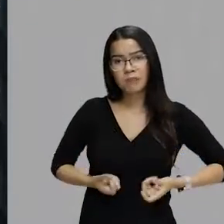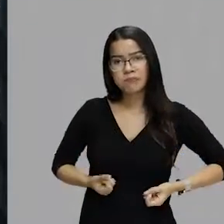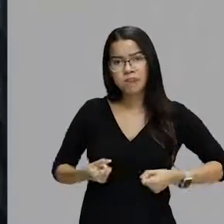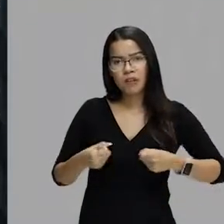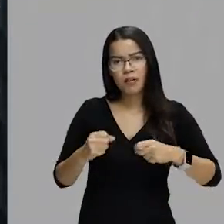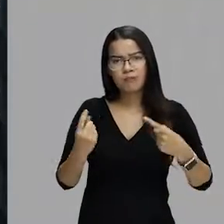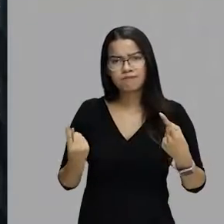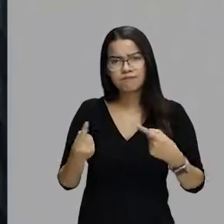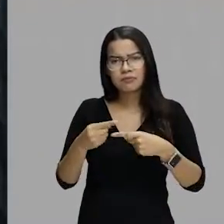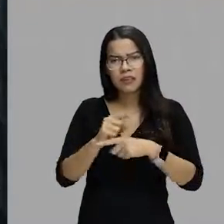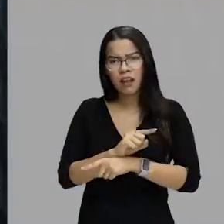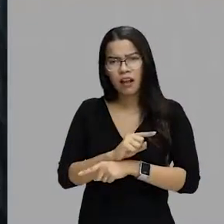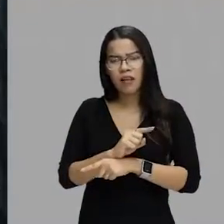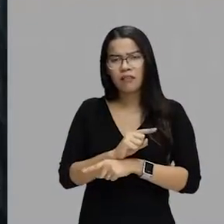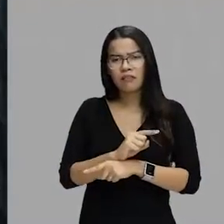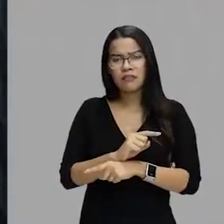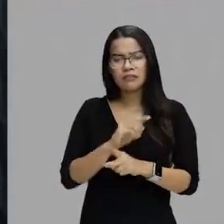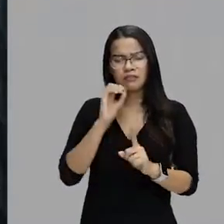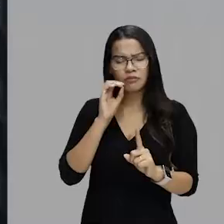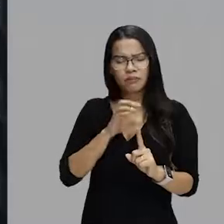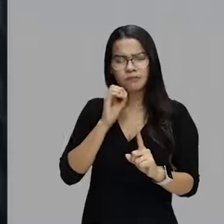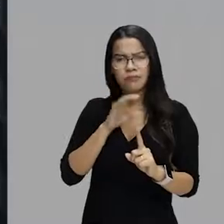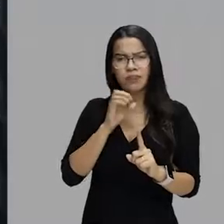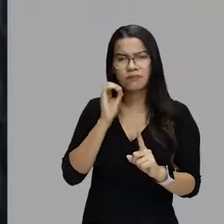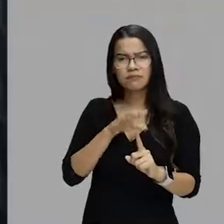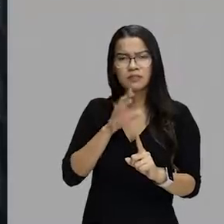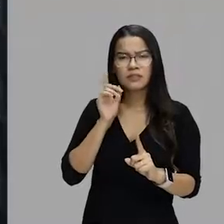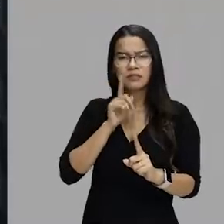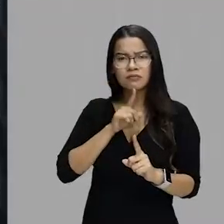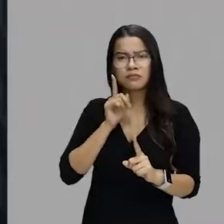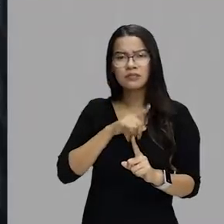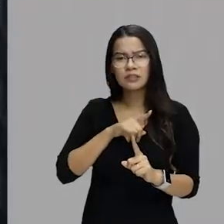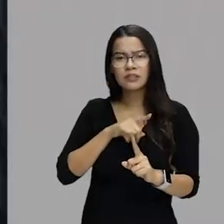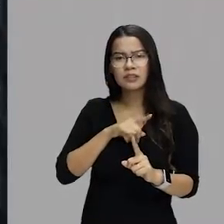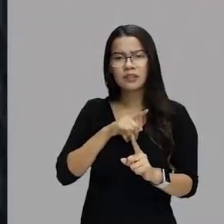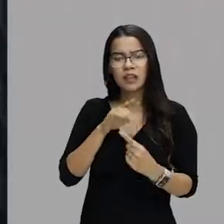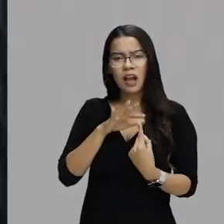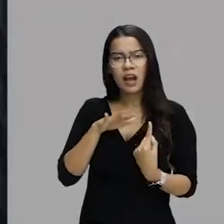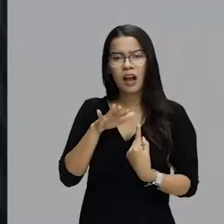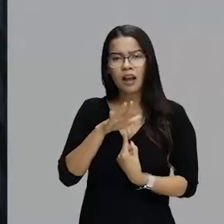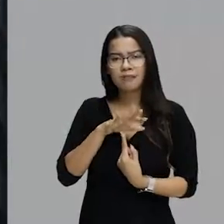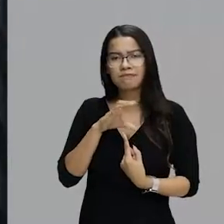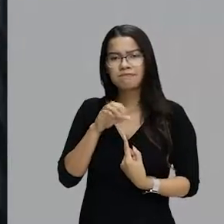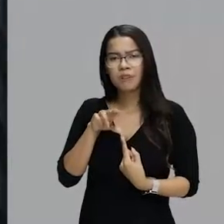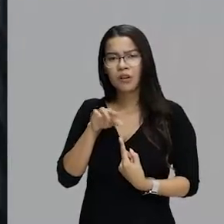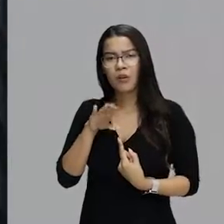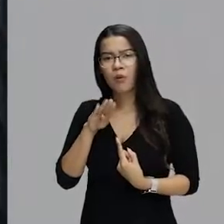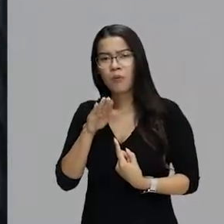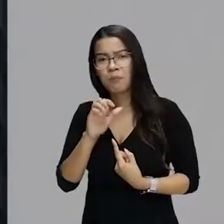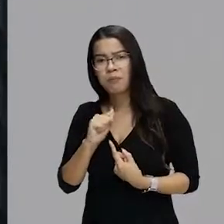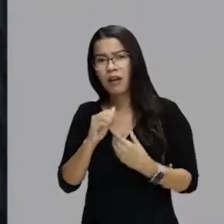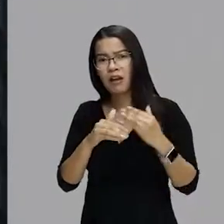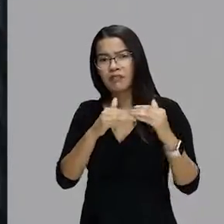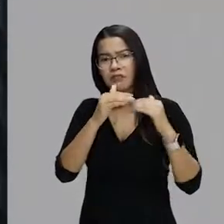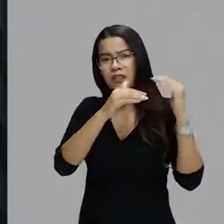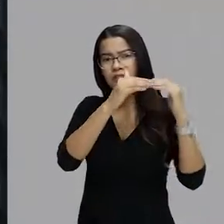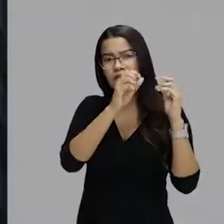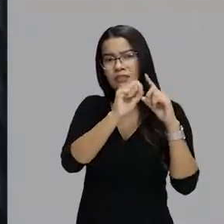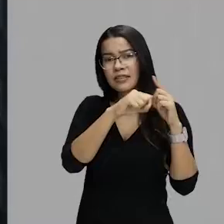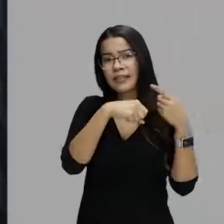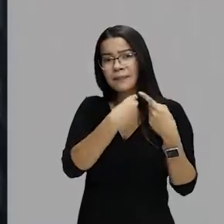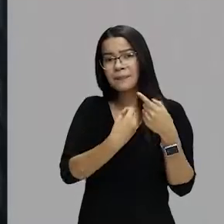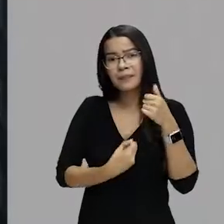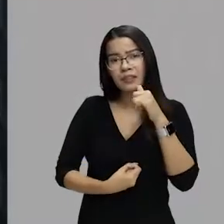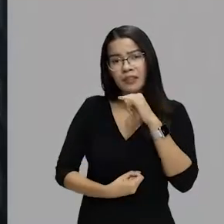essa forte influência dos Estados Unidos dentro da ilha de Cuba. Avanços sociais, por exemplo, reforma agrária,